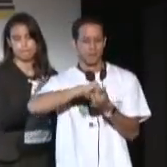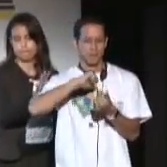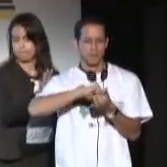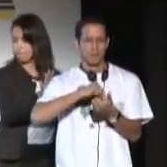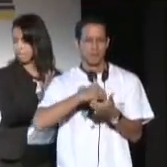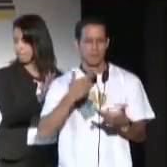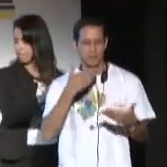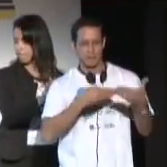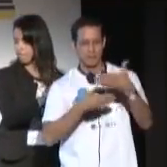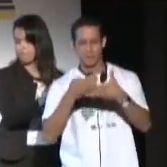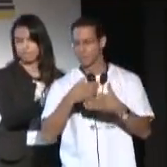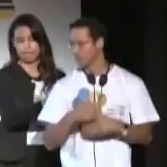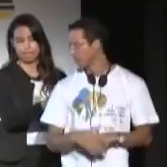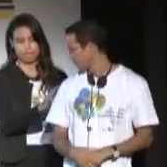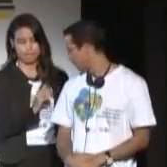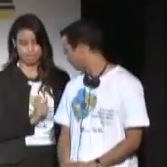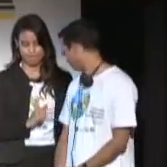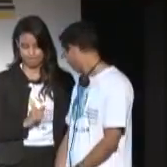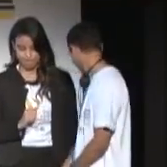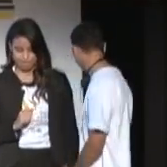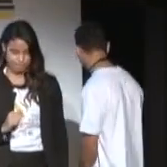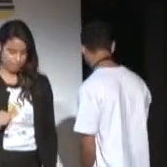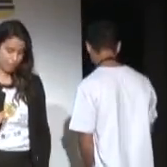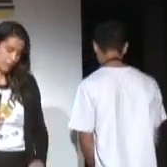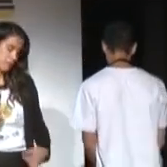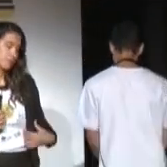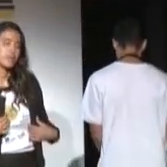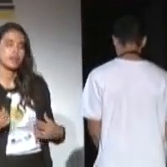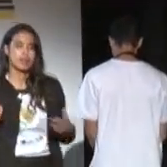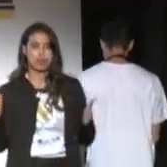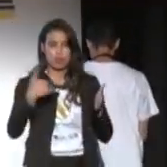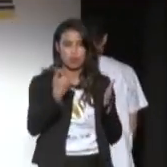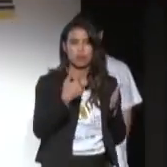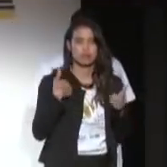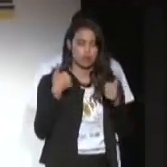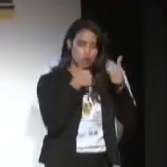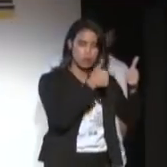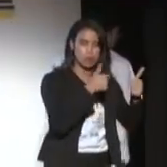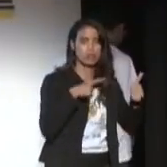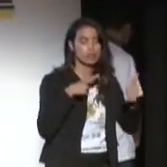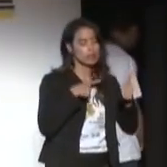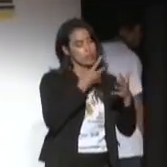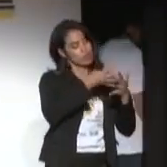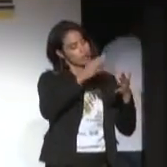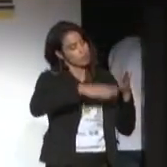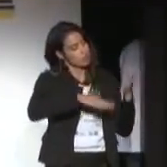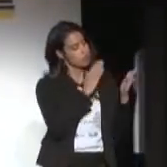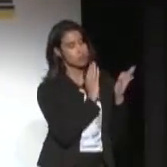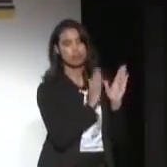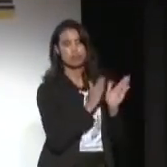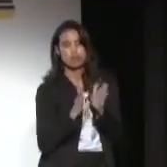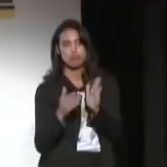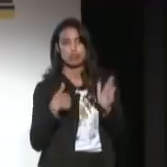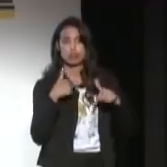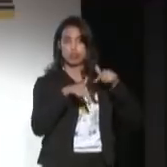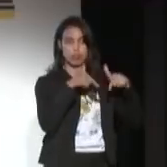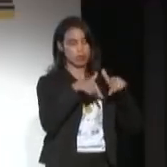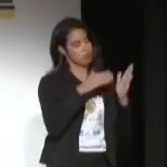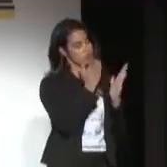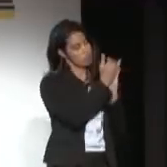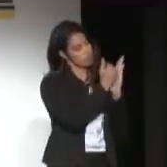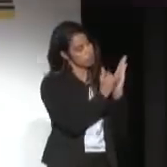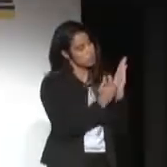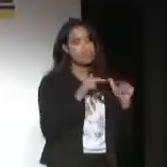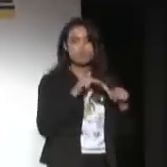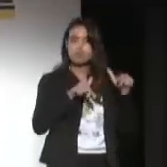para esse momento, mas elas fazem parte do processo que eu vou acompanhando. Então, tem aqui um cronograma de trabalho. Tá? Esse é meu cronograma de trabalho.